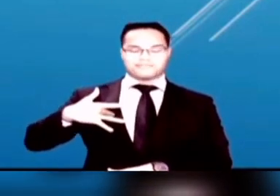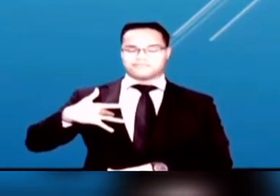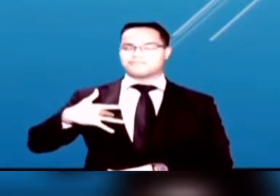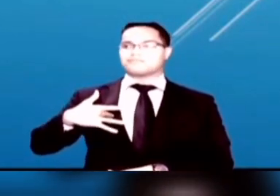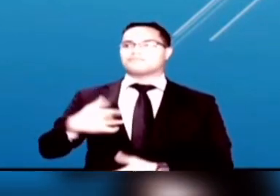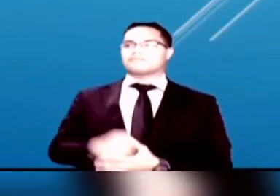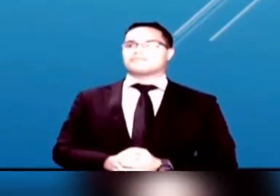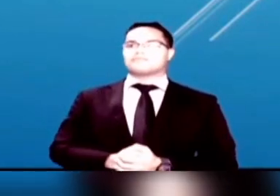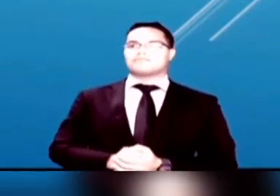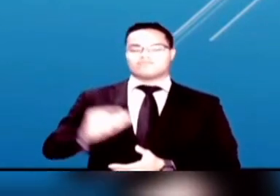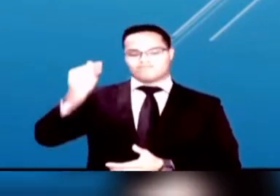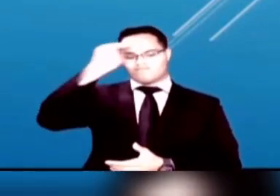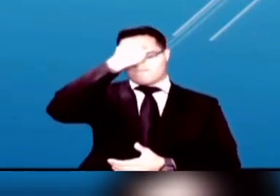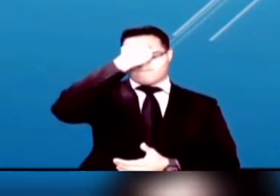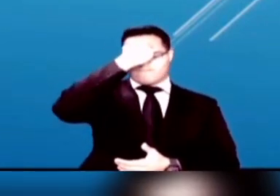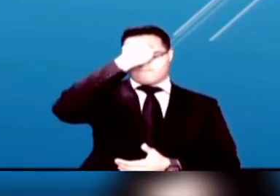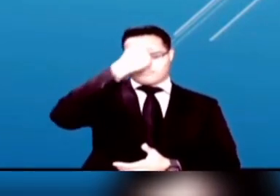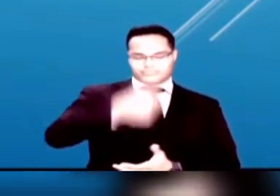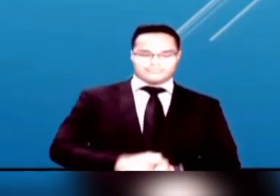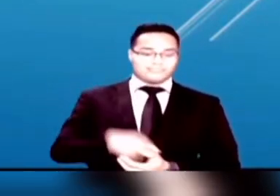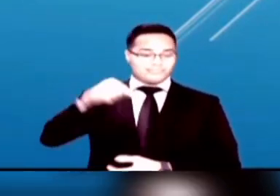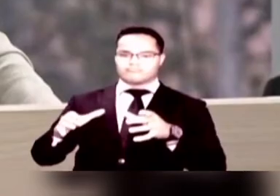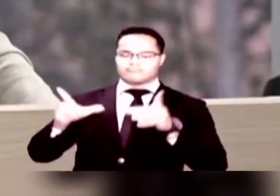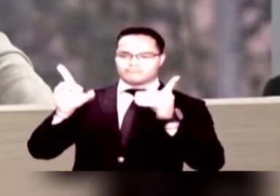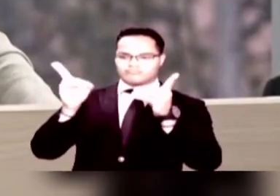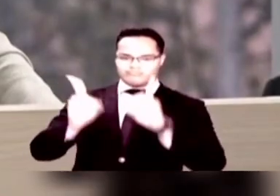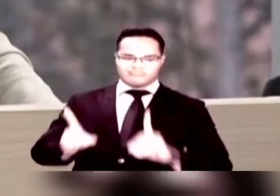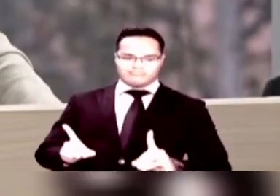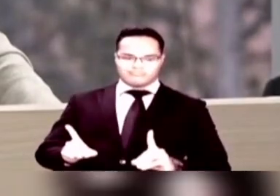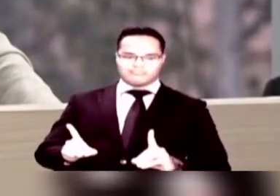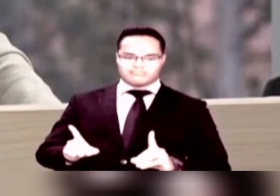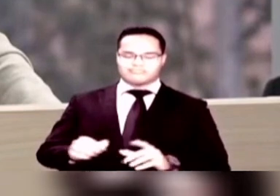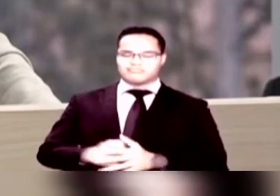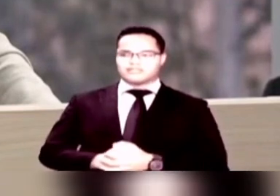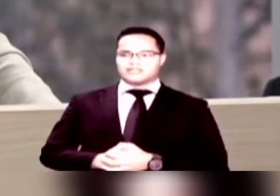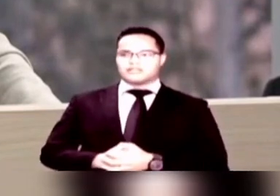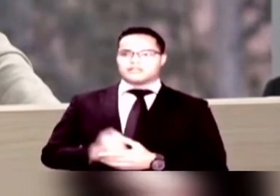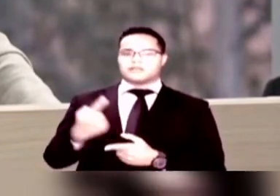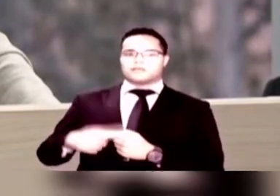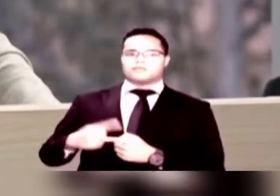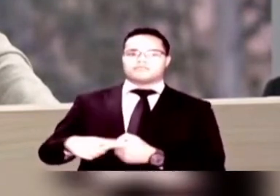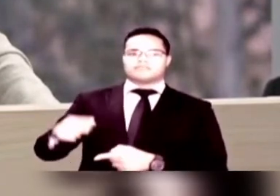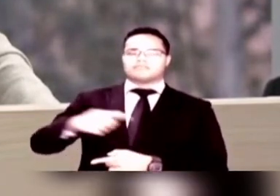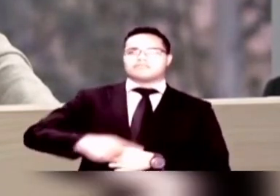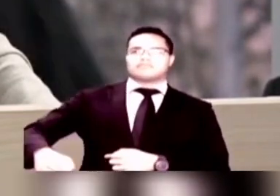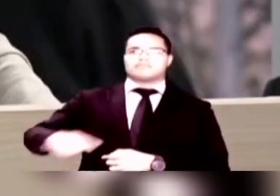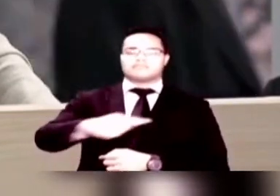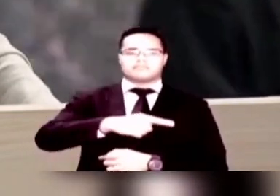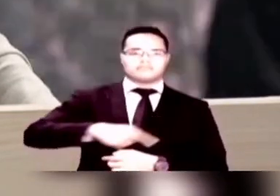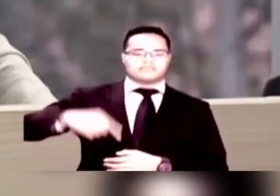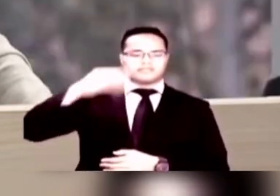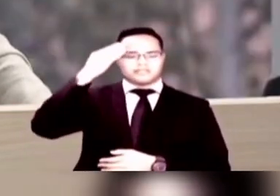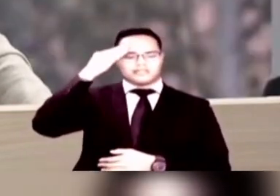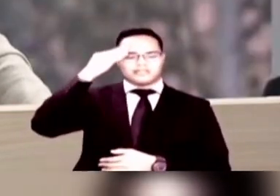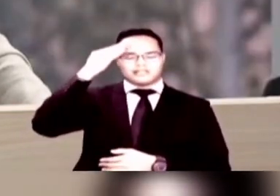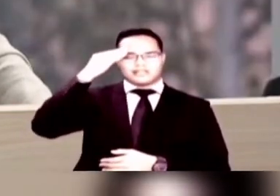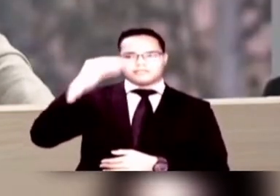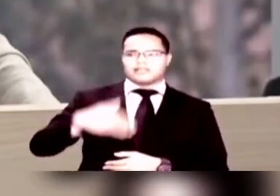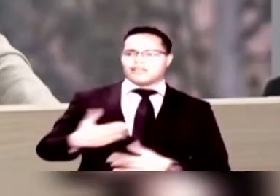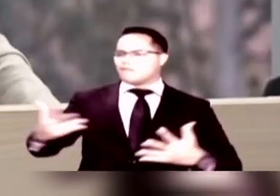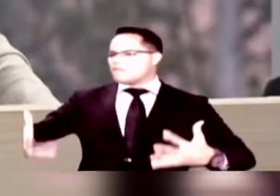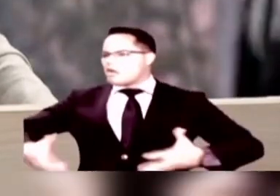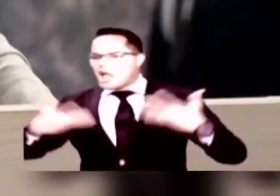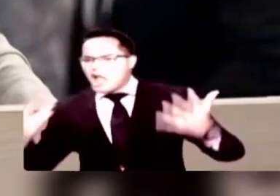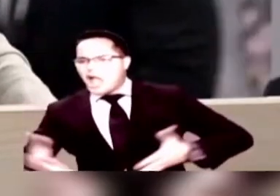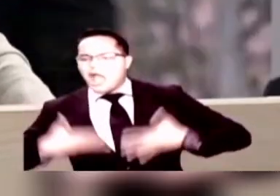de saúde mental de Macaé o vereador Cesinha também fez o uso da palavra muito sensível